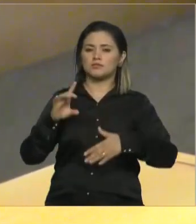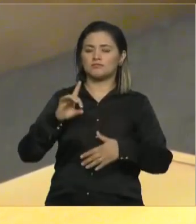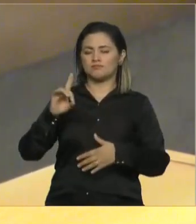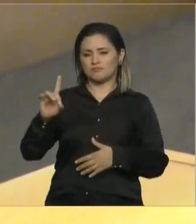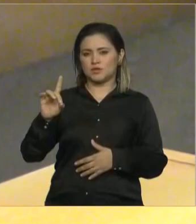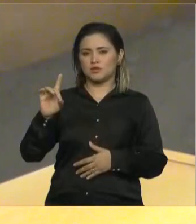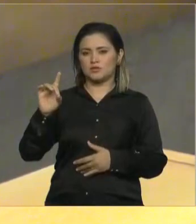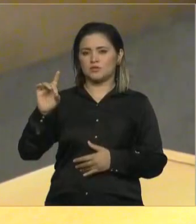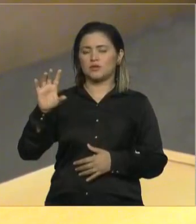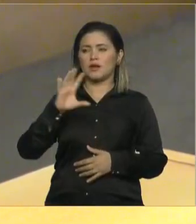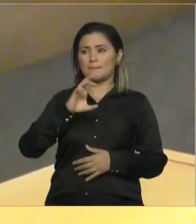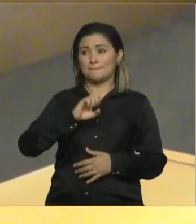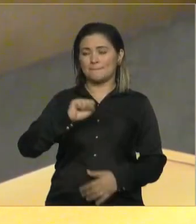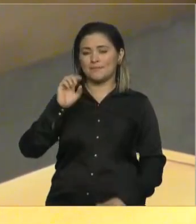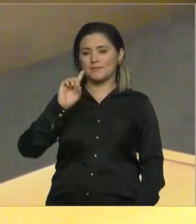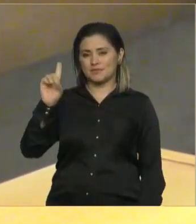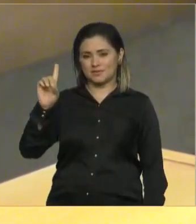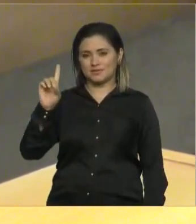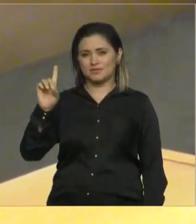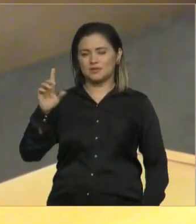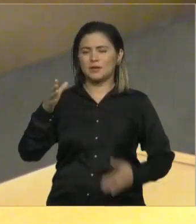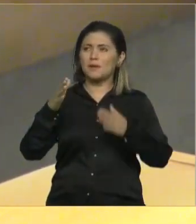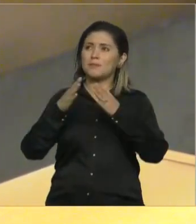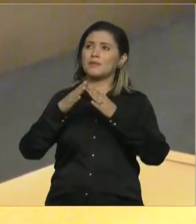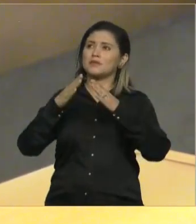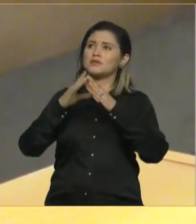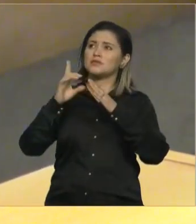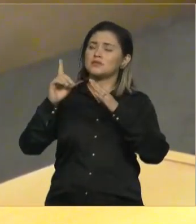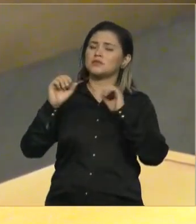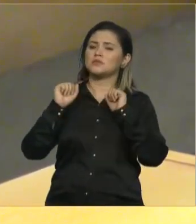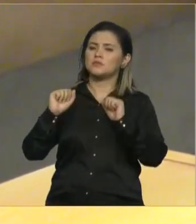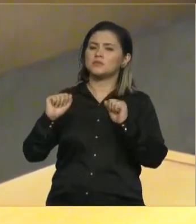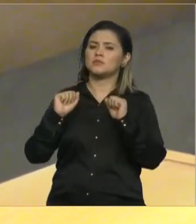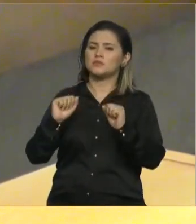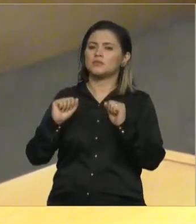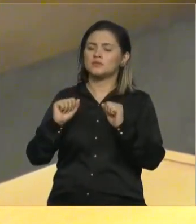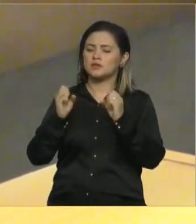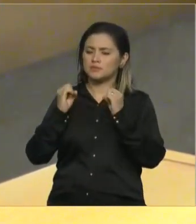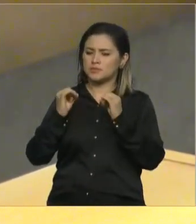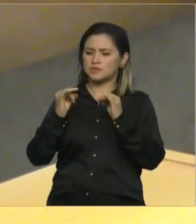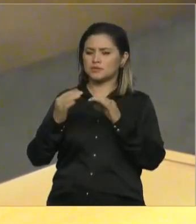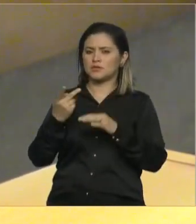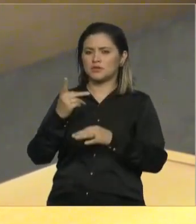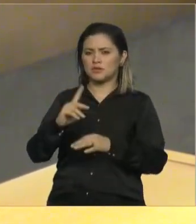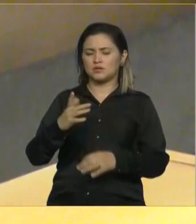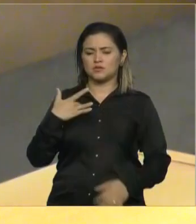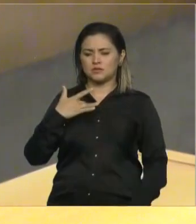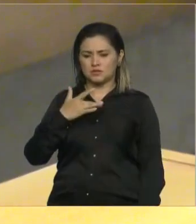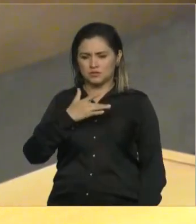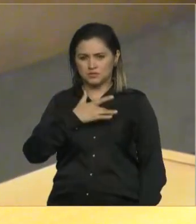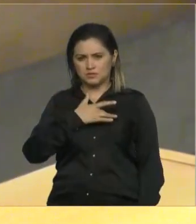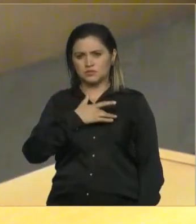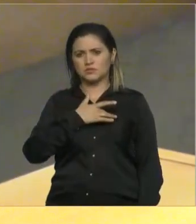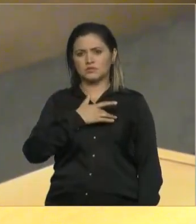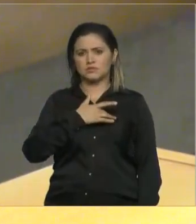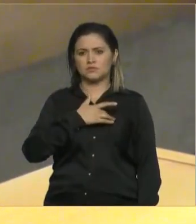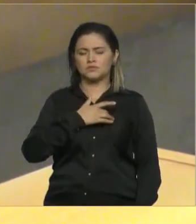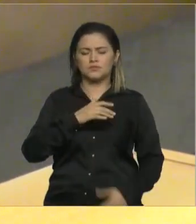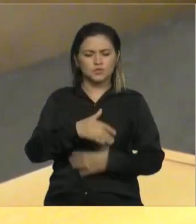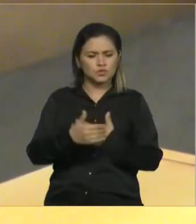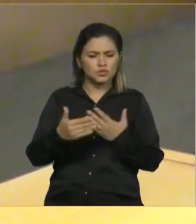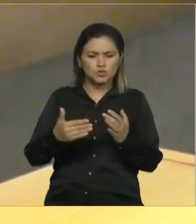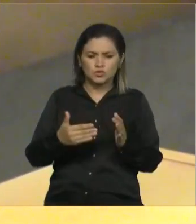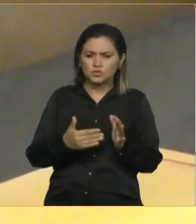E nós pedimos a Deus todas as vezes que possa restabelecer a sua saúde. E que tudo que a senhora continue tocando seja próspero e seja